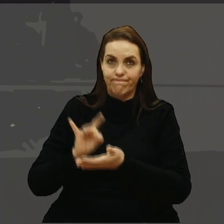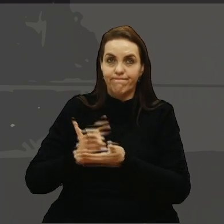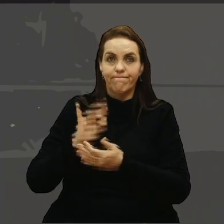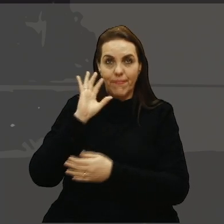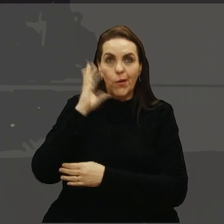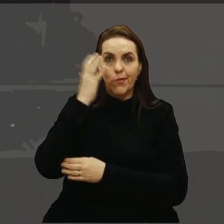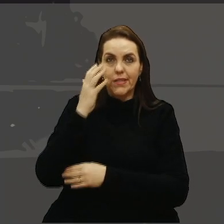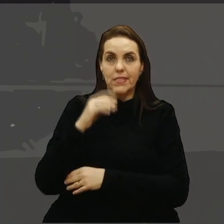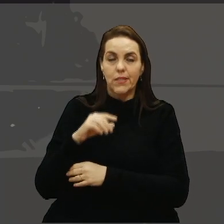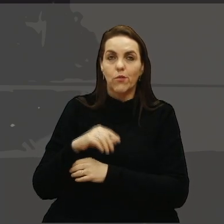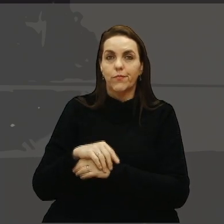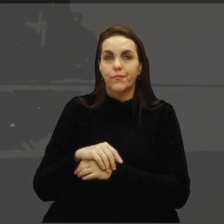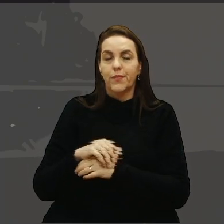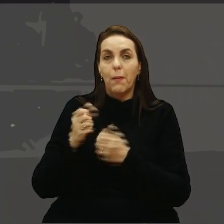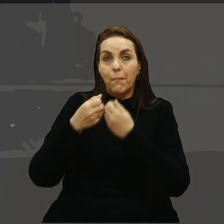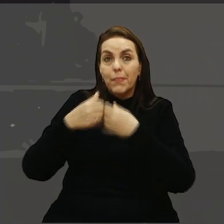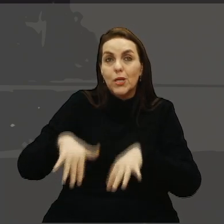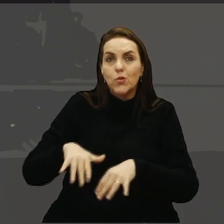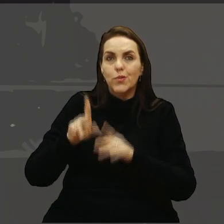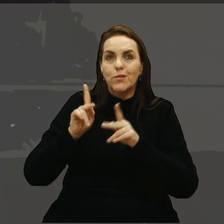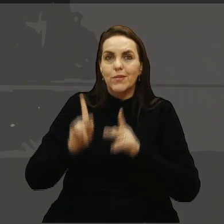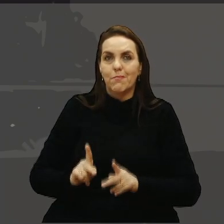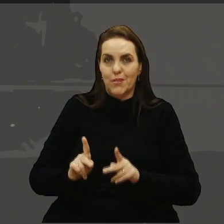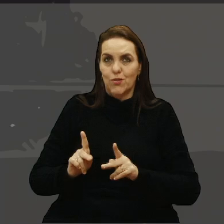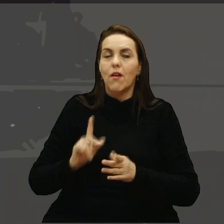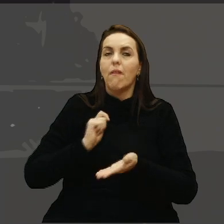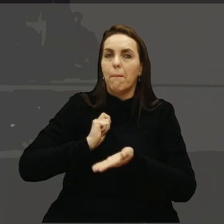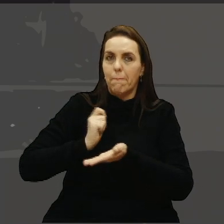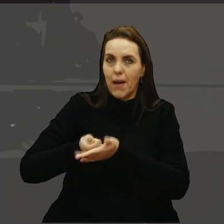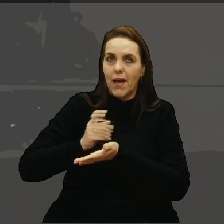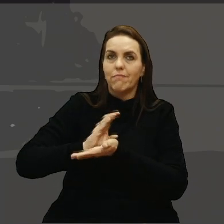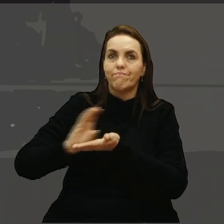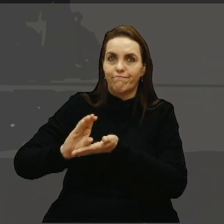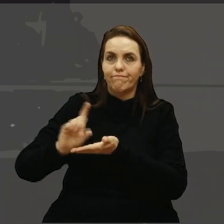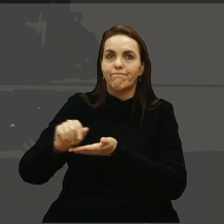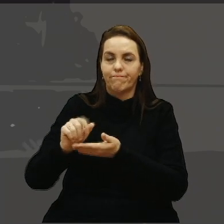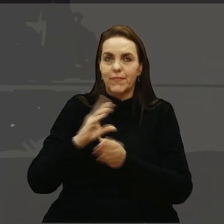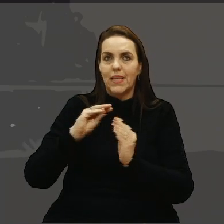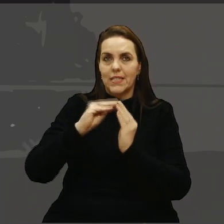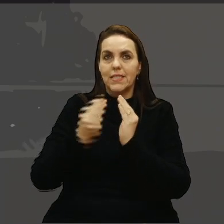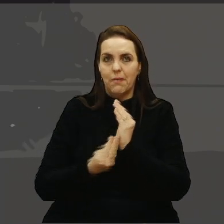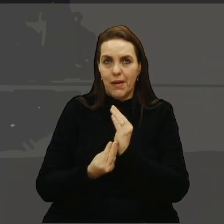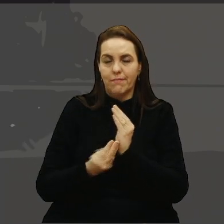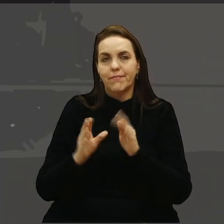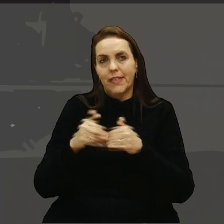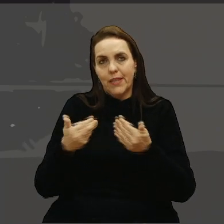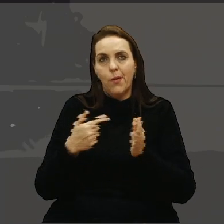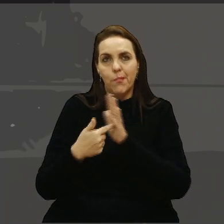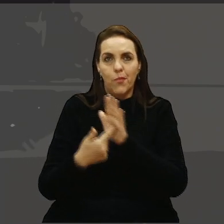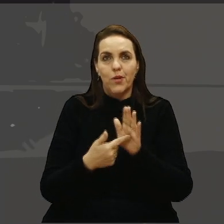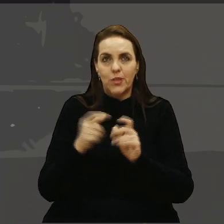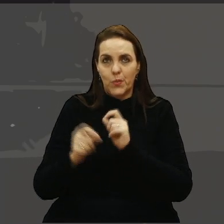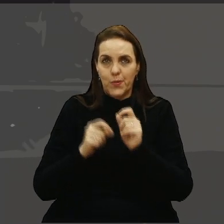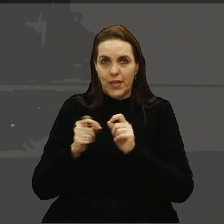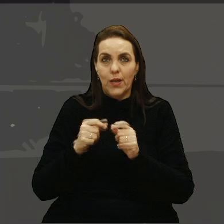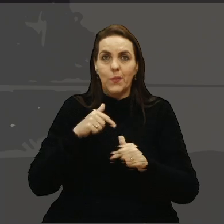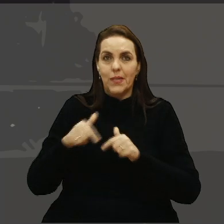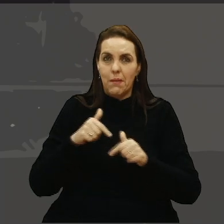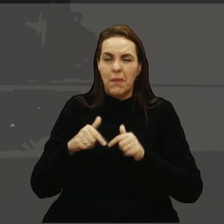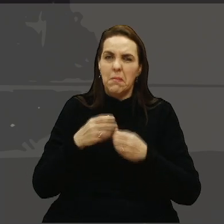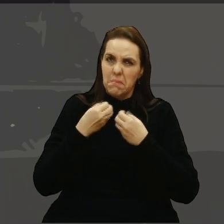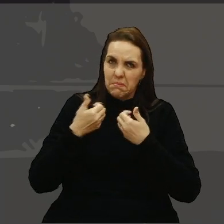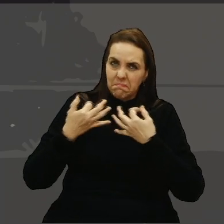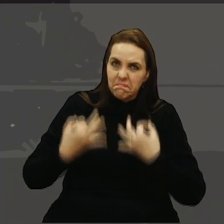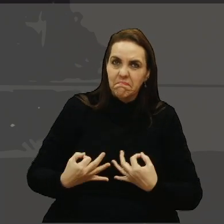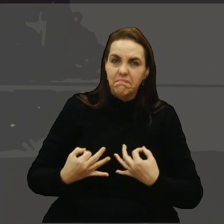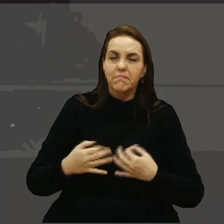danos, haverá o ressarcimento desses valores através do SAMAI. Então, mostra que um trabalho bem feito,